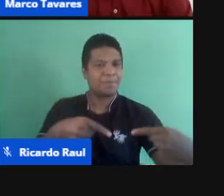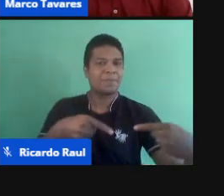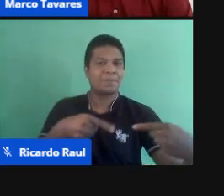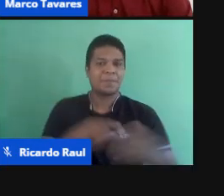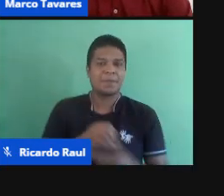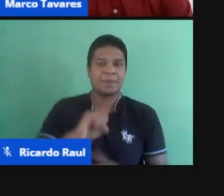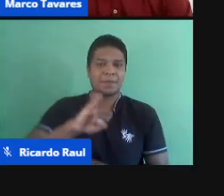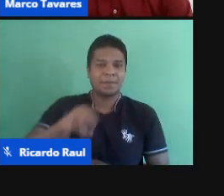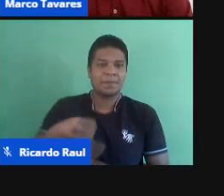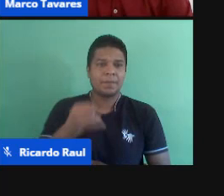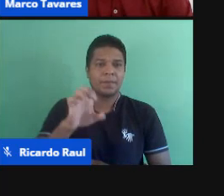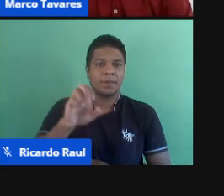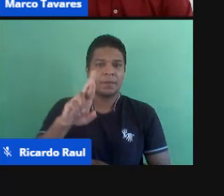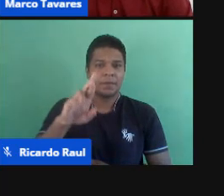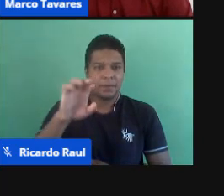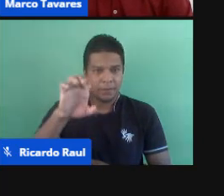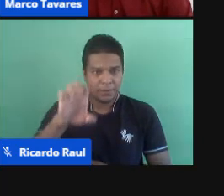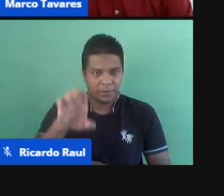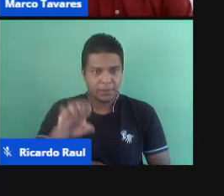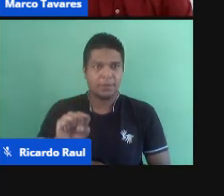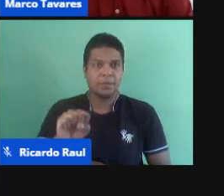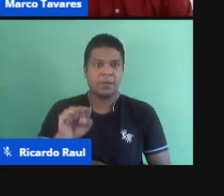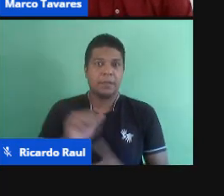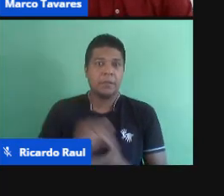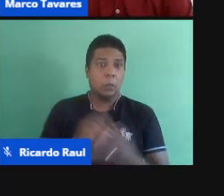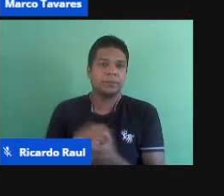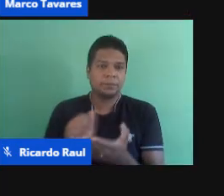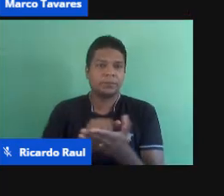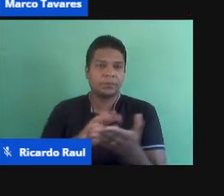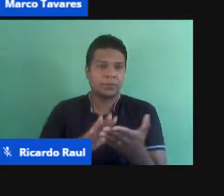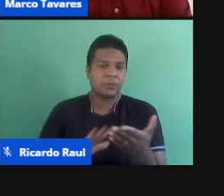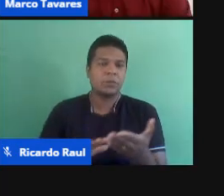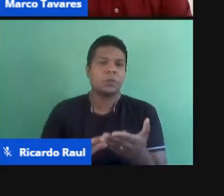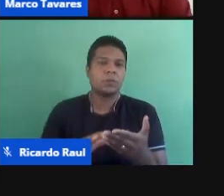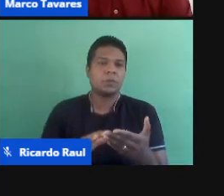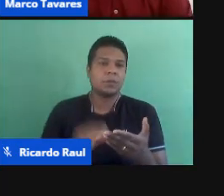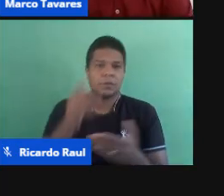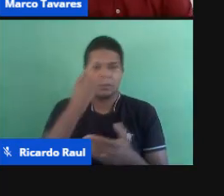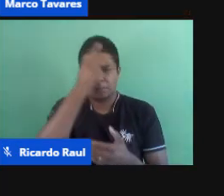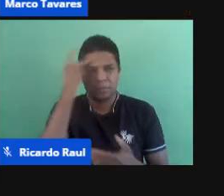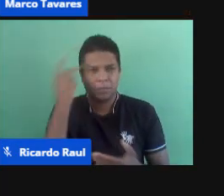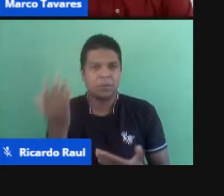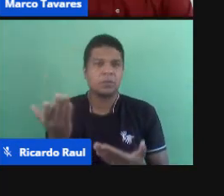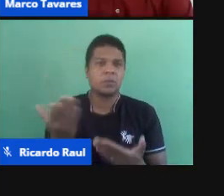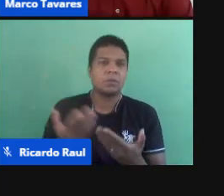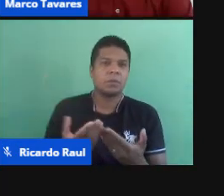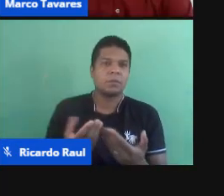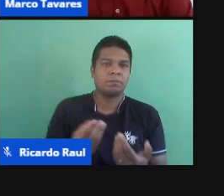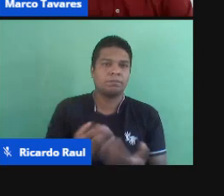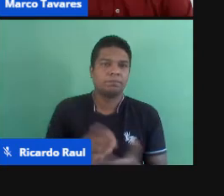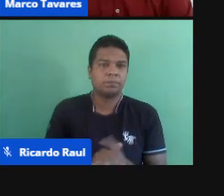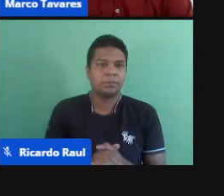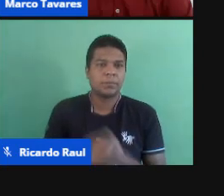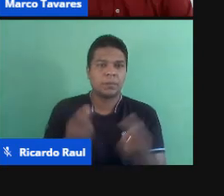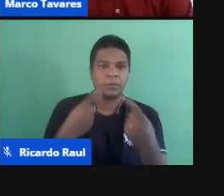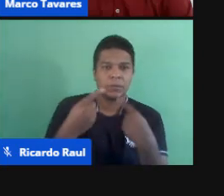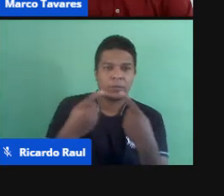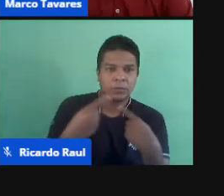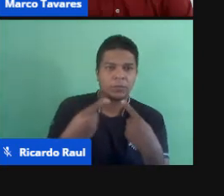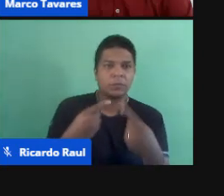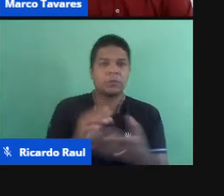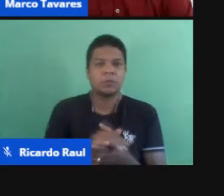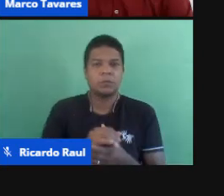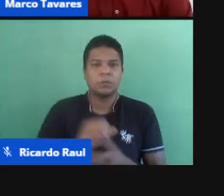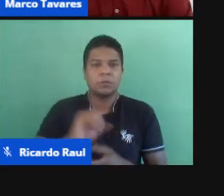também se tornou uma modalidade muito competitiva. A gente tiver a oportunidade, na volta, a gente vai rediscutir